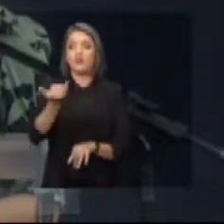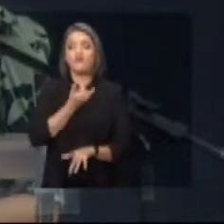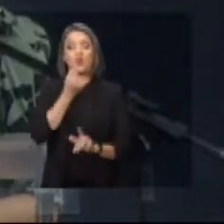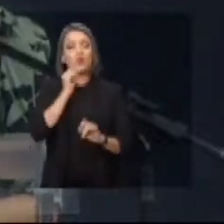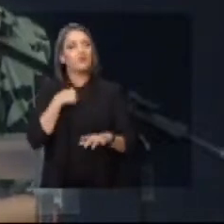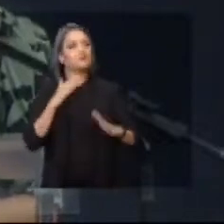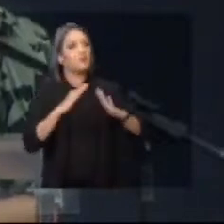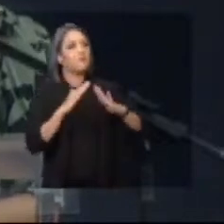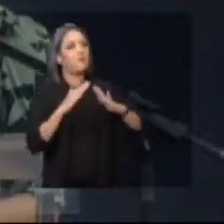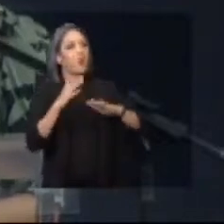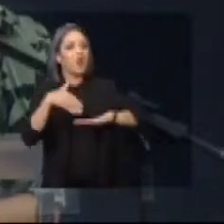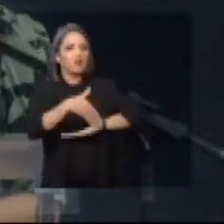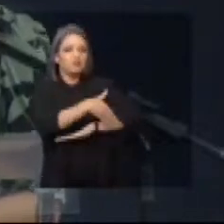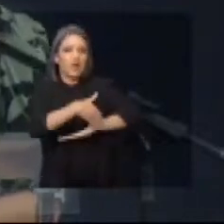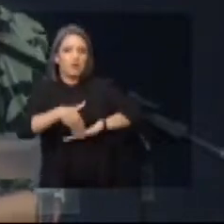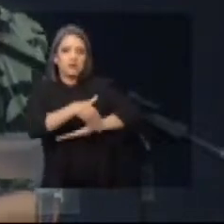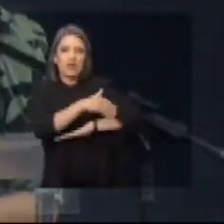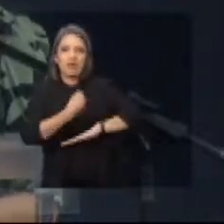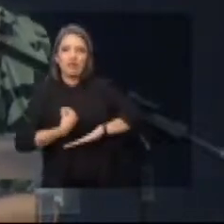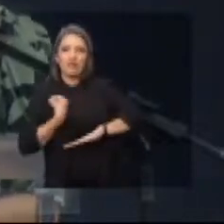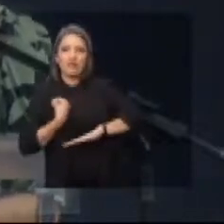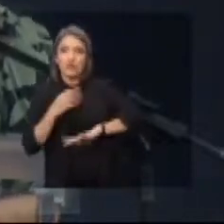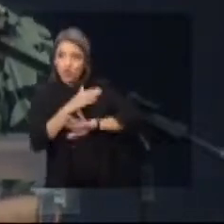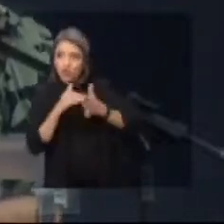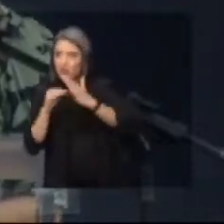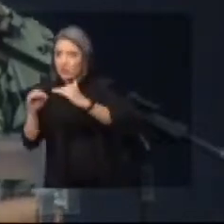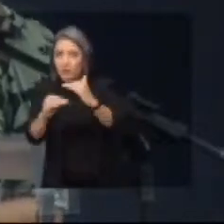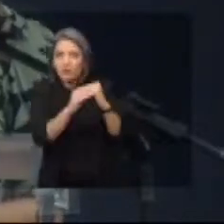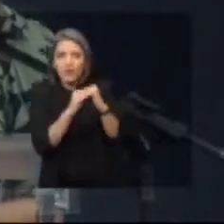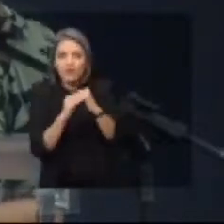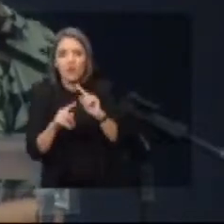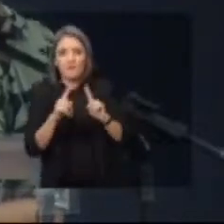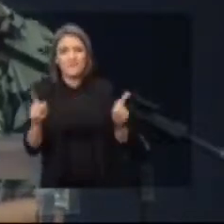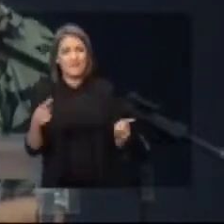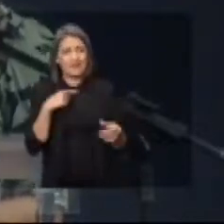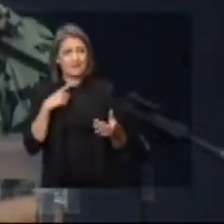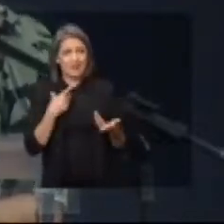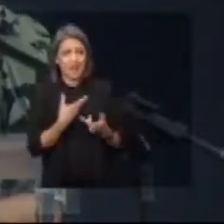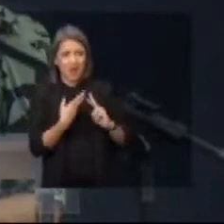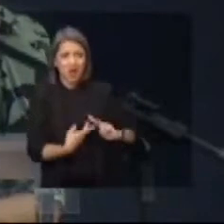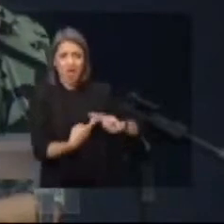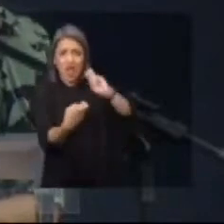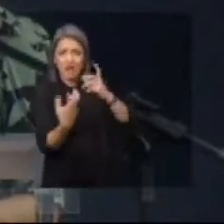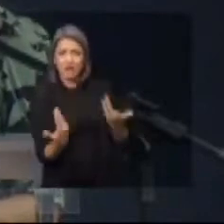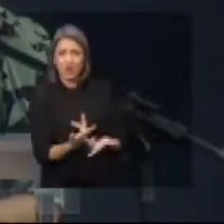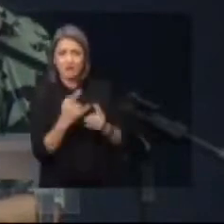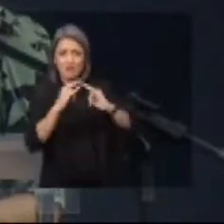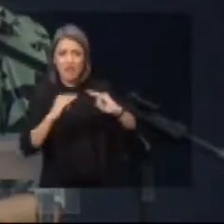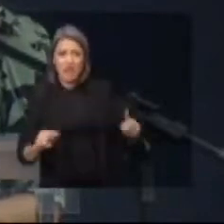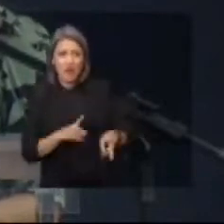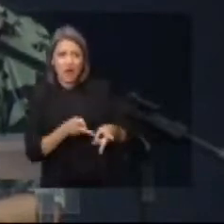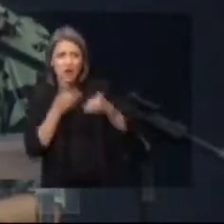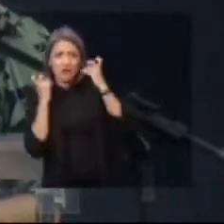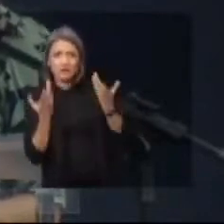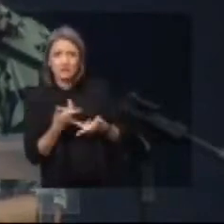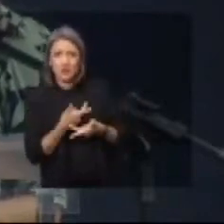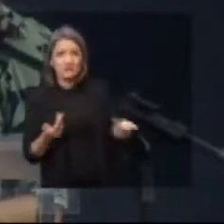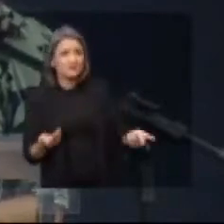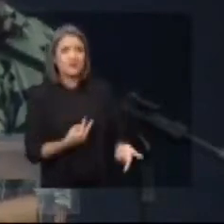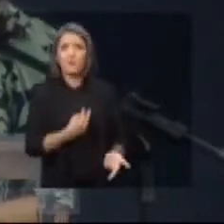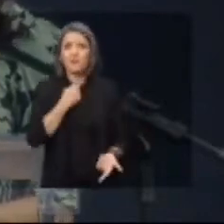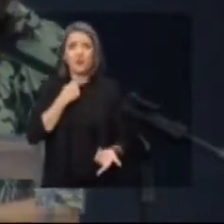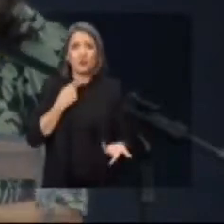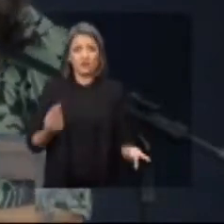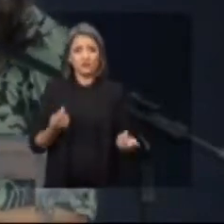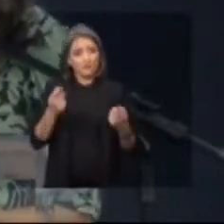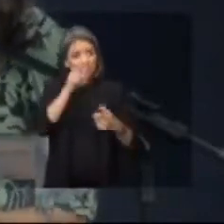calçadas todo mundo é igual agora uma coisa eu vou dizer as pessoas tiram as coisas da gente é barraca é tudo não pode ser assim dá um valor